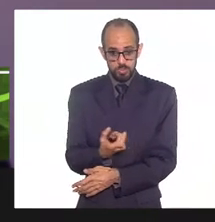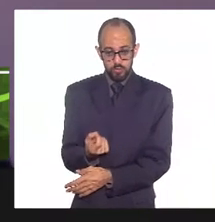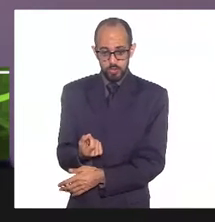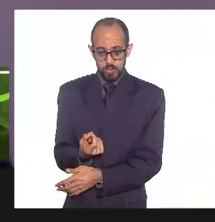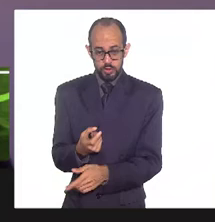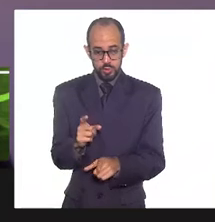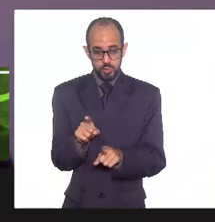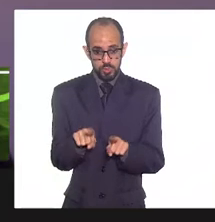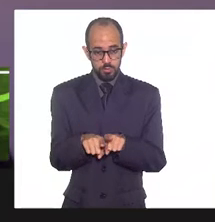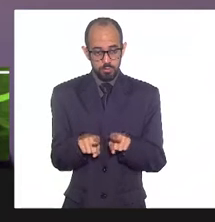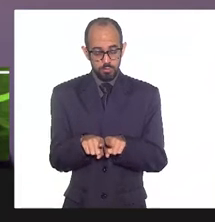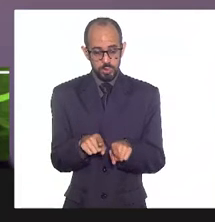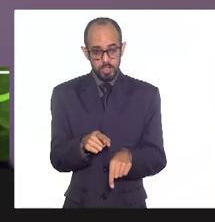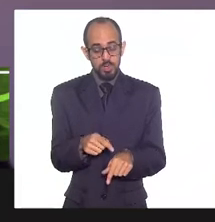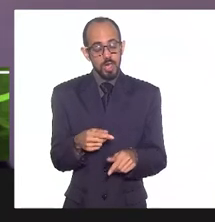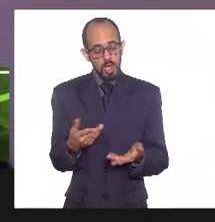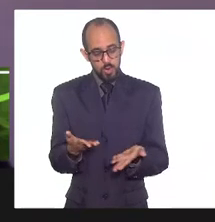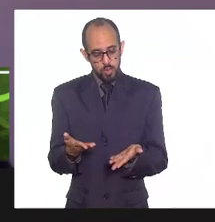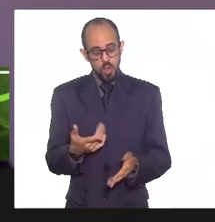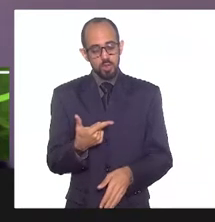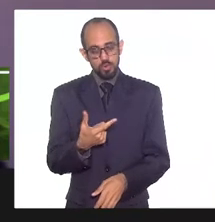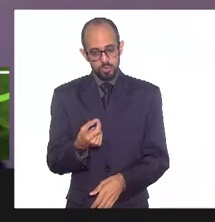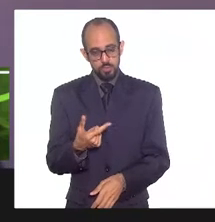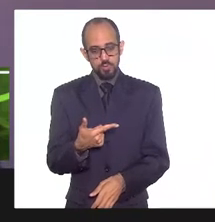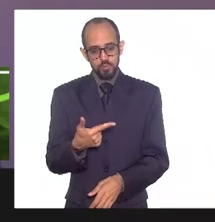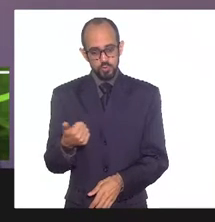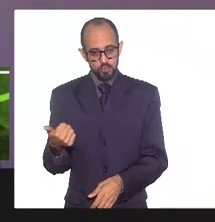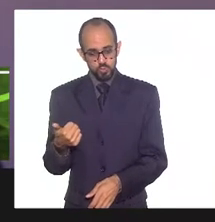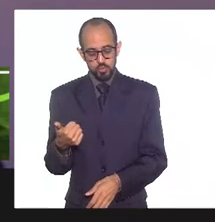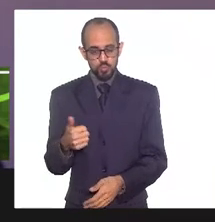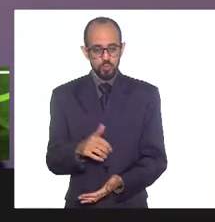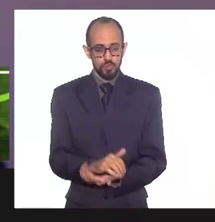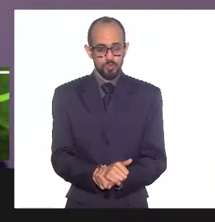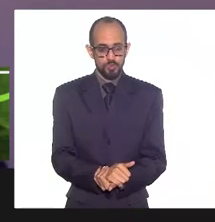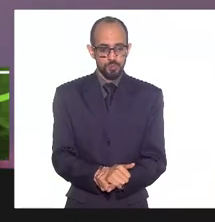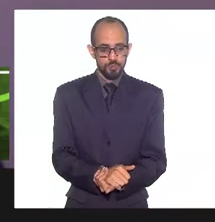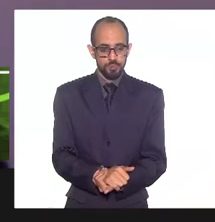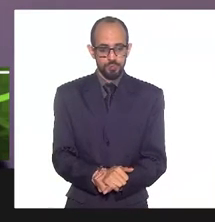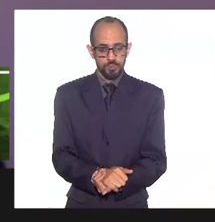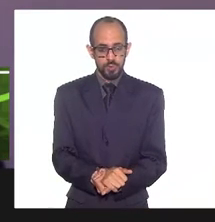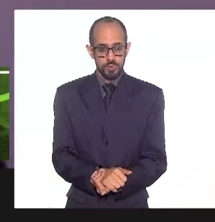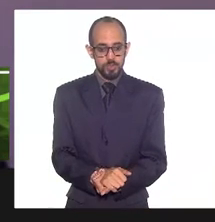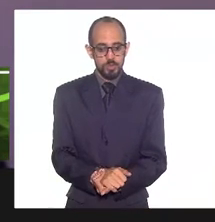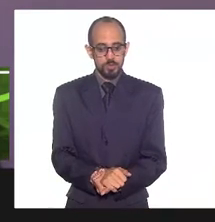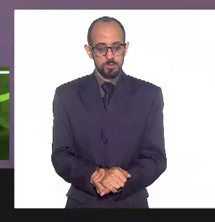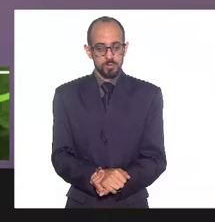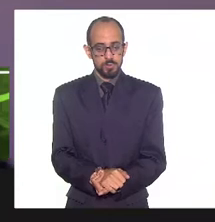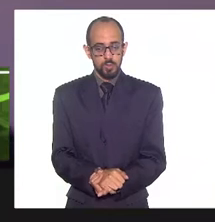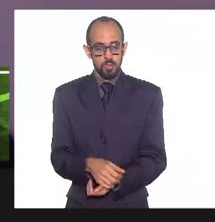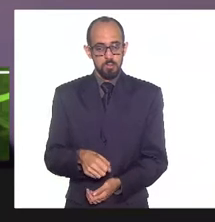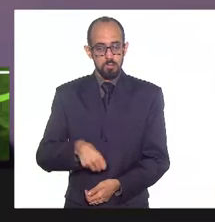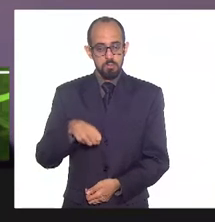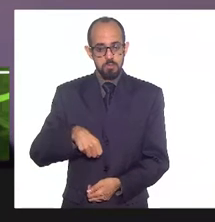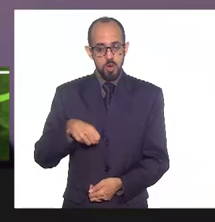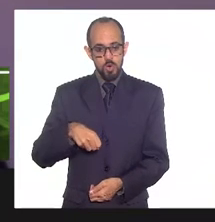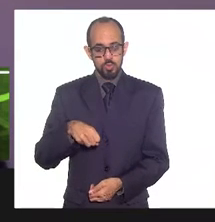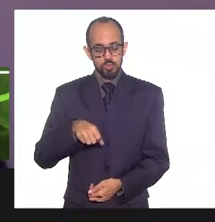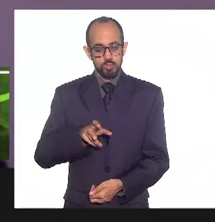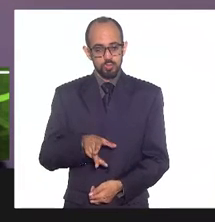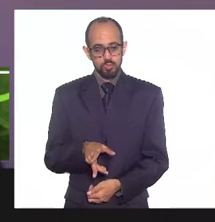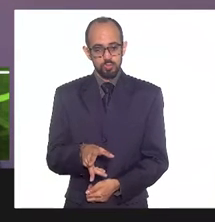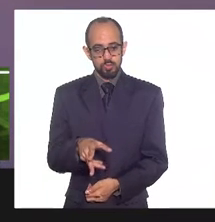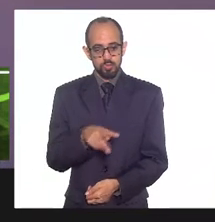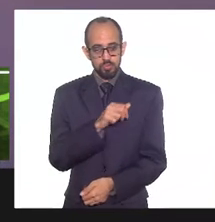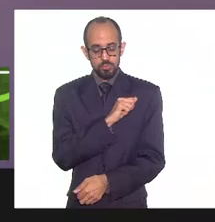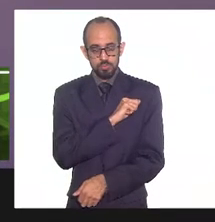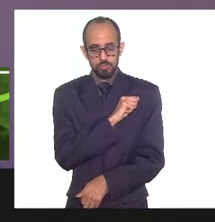e aconteceu está acontecendo agora nesse ano 2021 com inclusive bolsas de permanência para esses